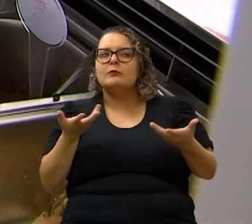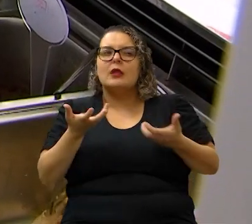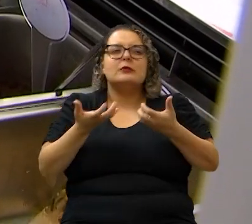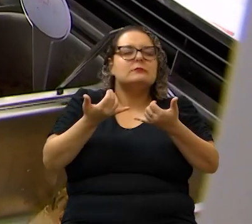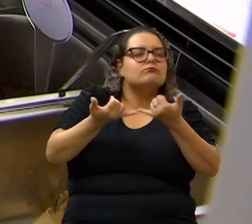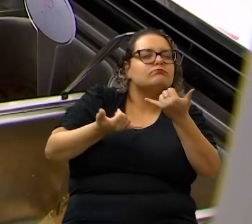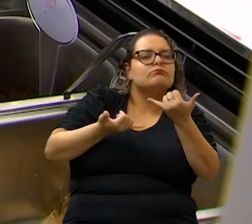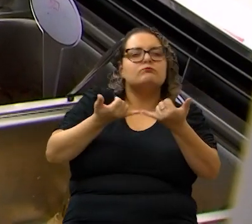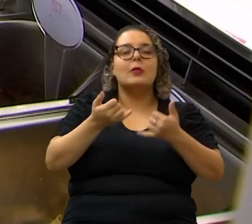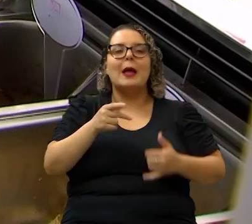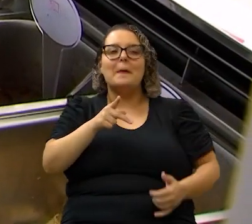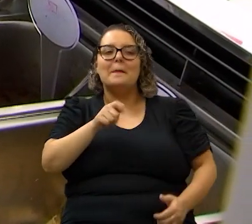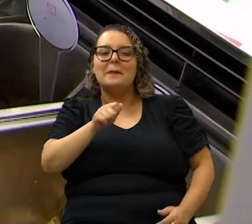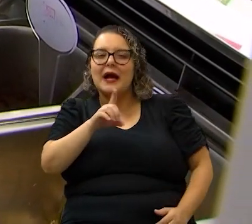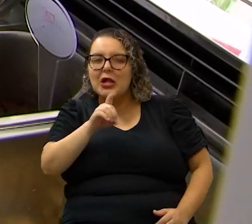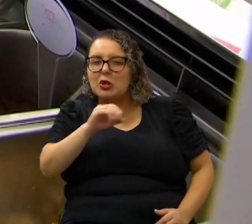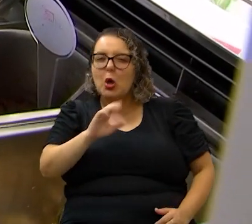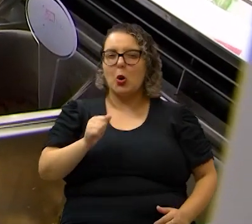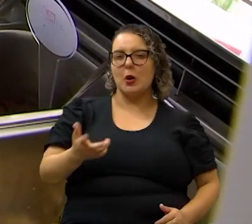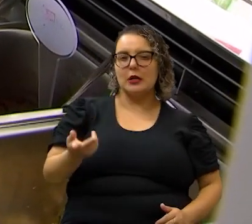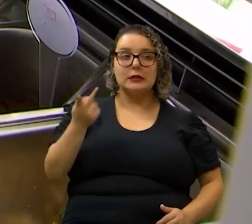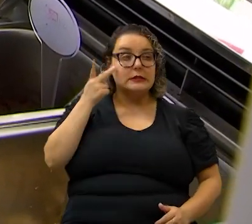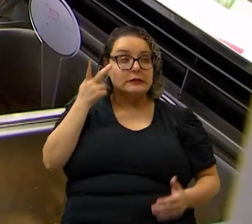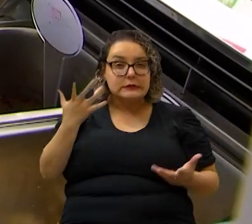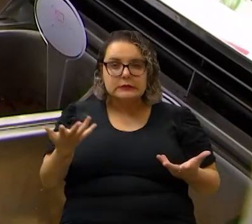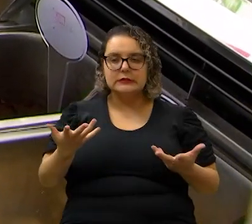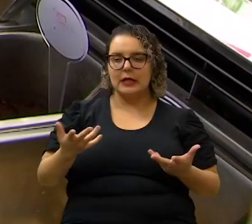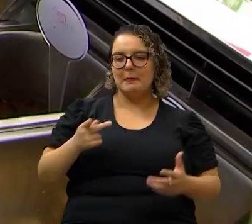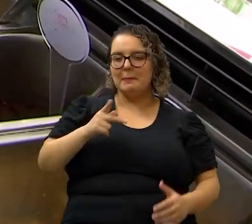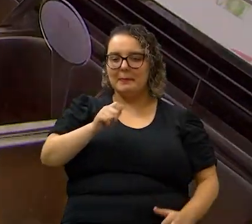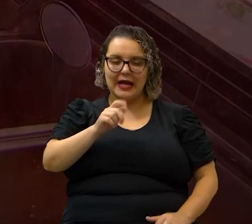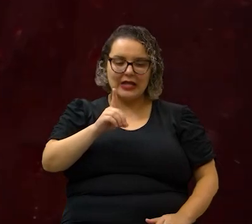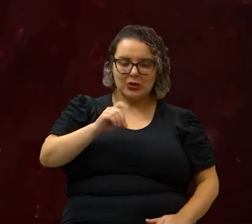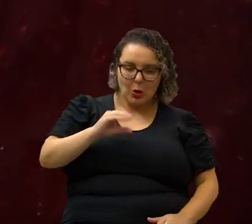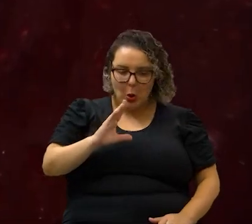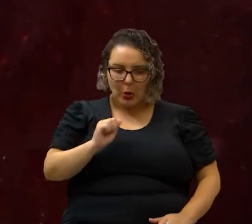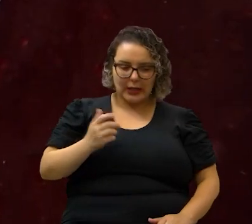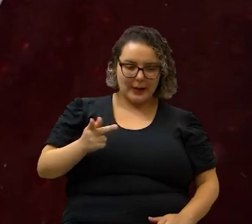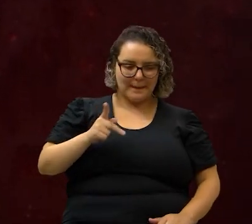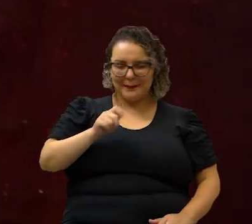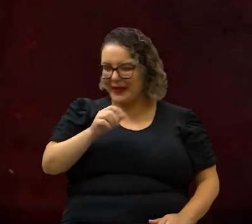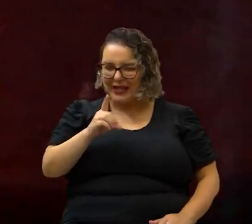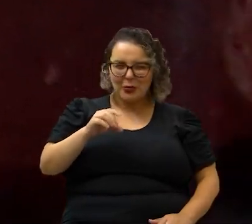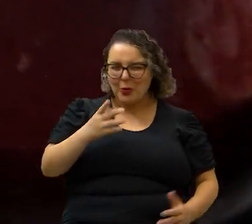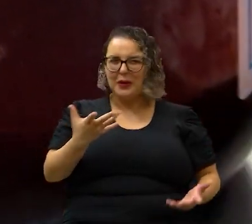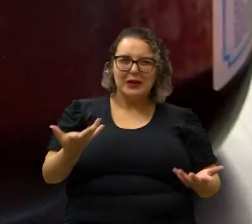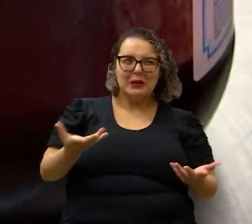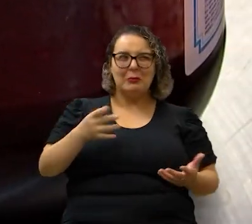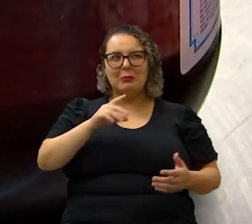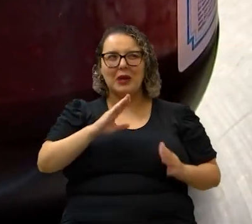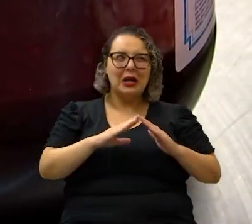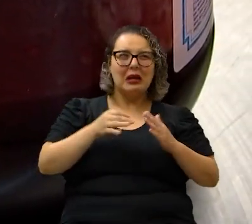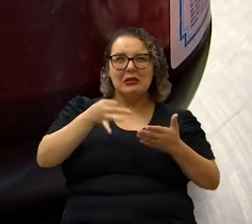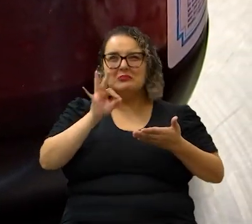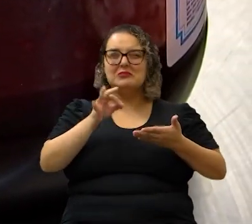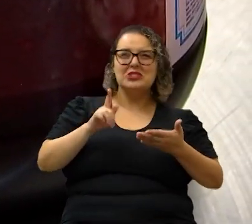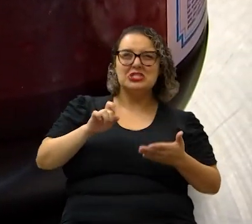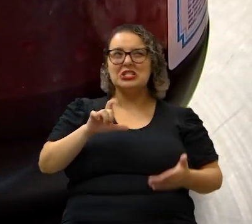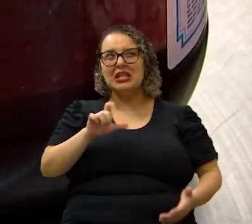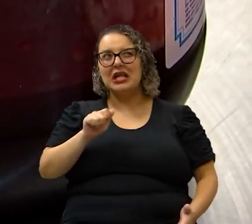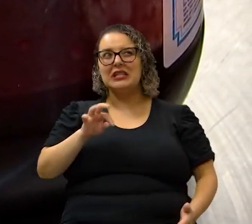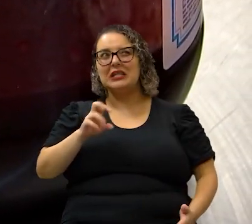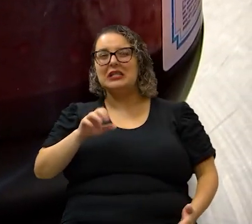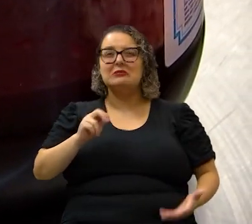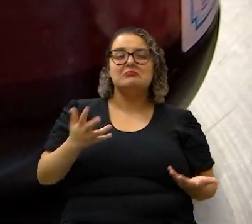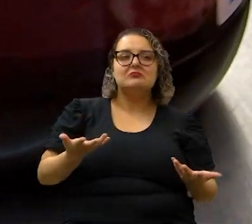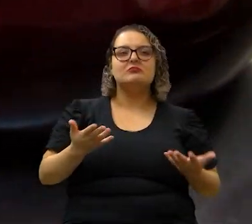queria brincar com essa coisa da padoca paulistana, né, essa coisa da padoca, e padoca, cafeteria,